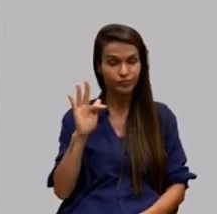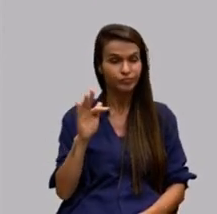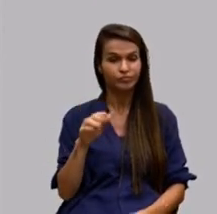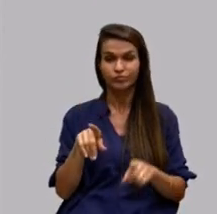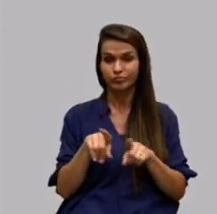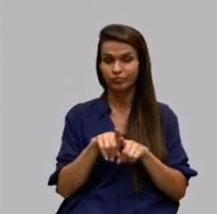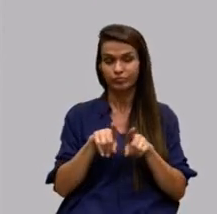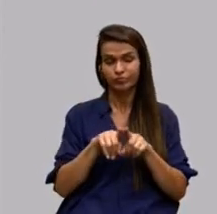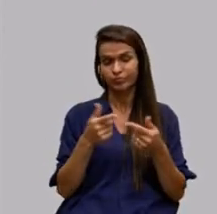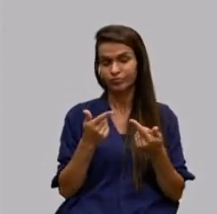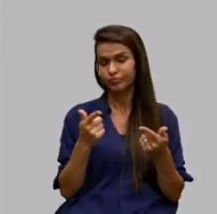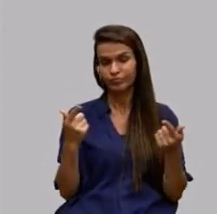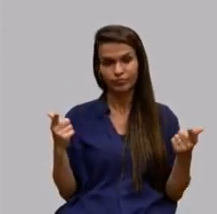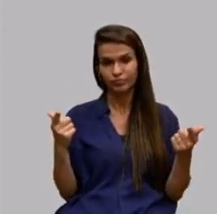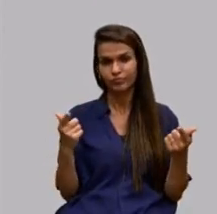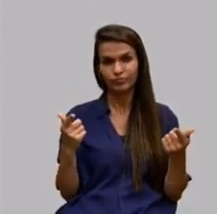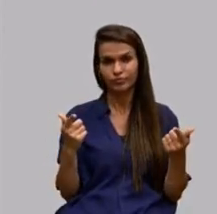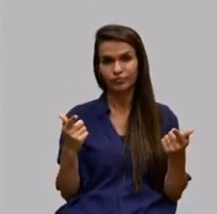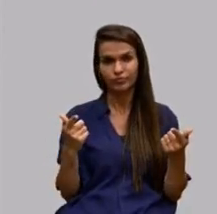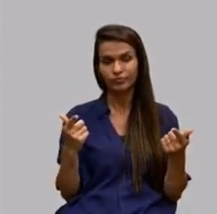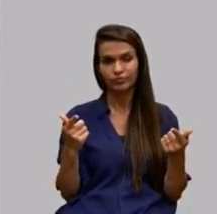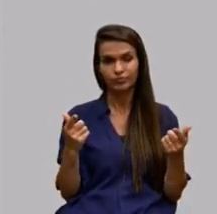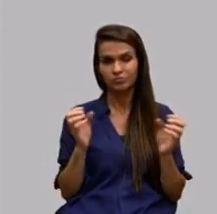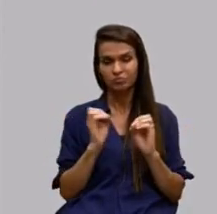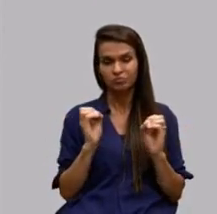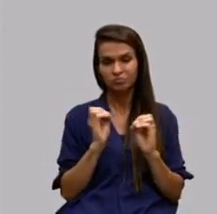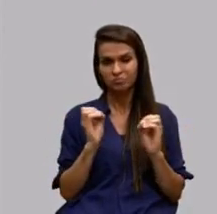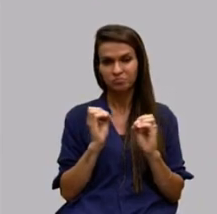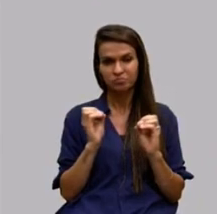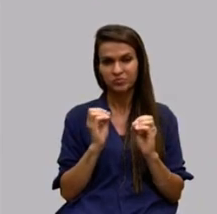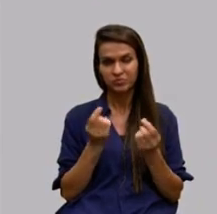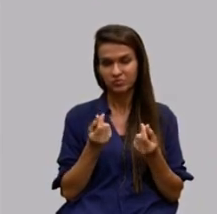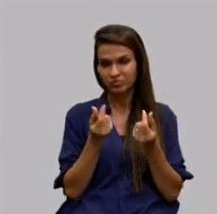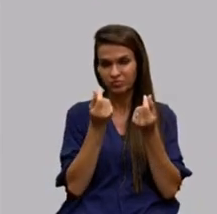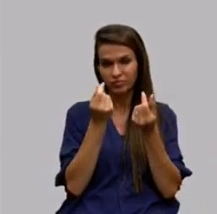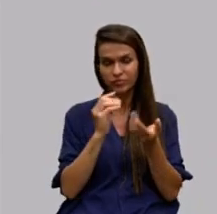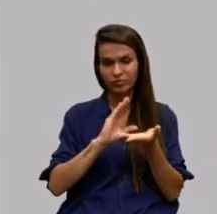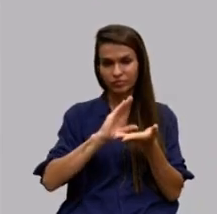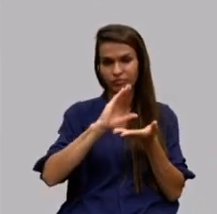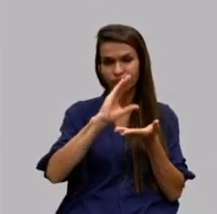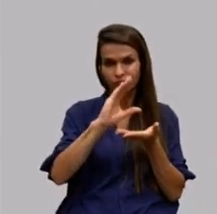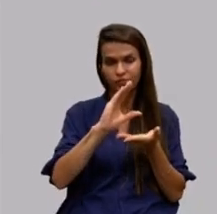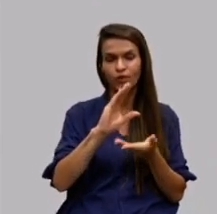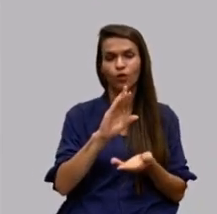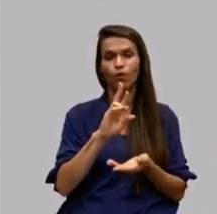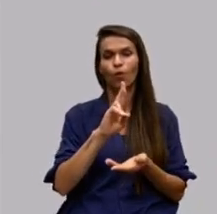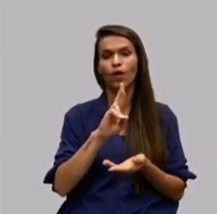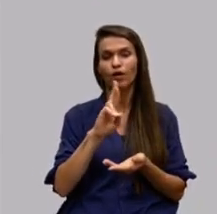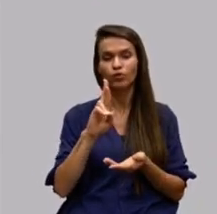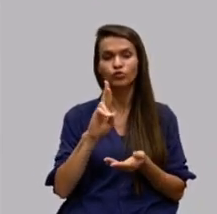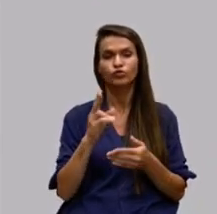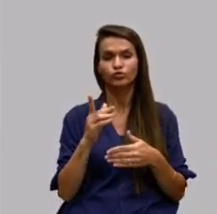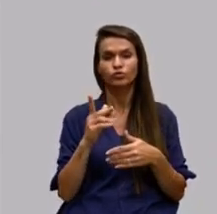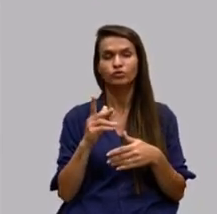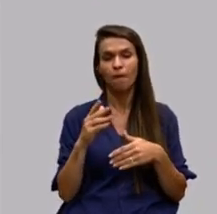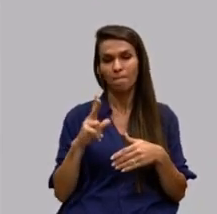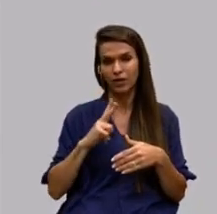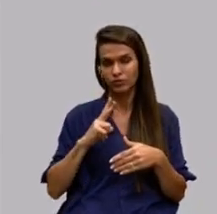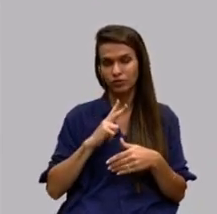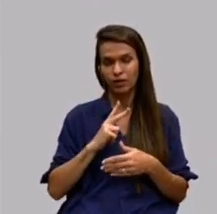ter nenhum centavo para investimento com recursos próprios. Só